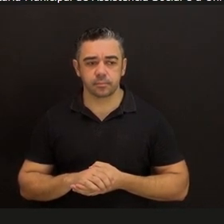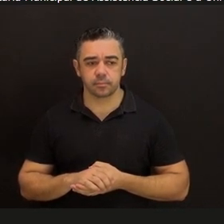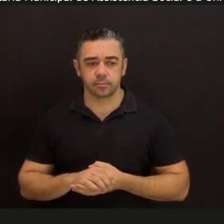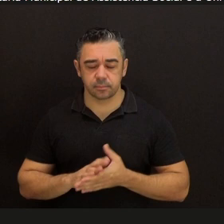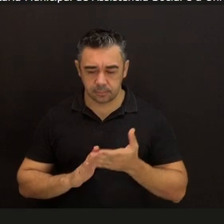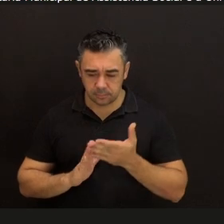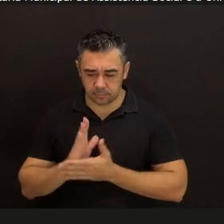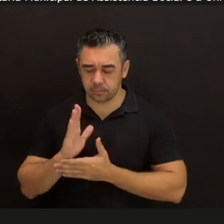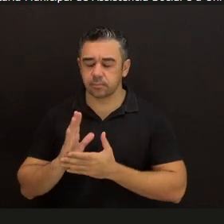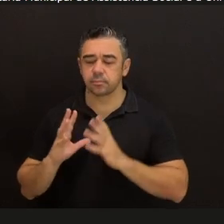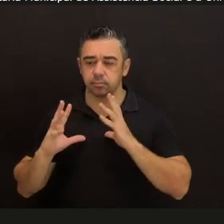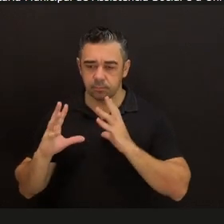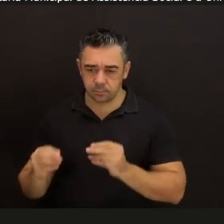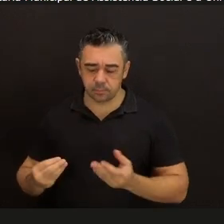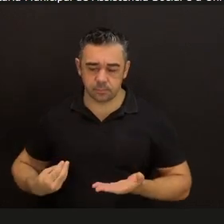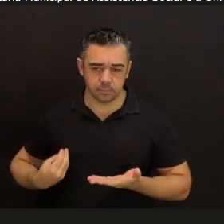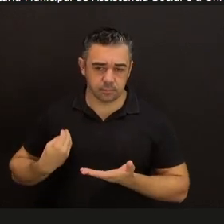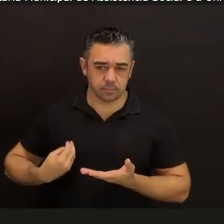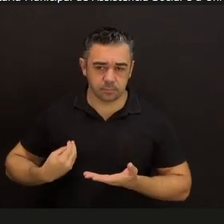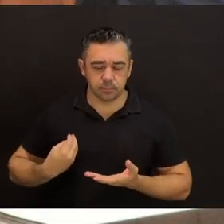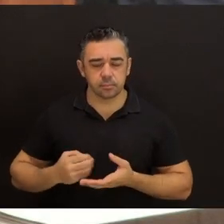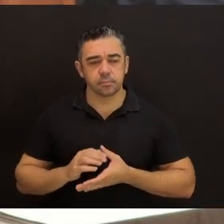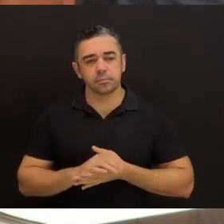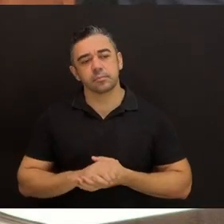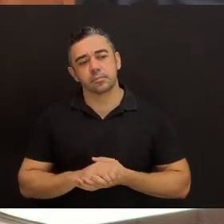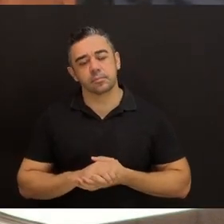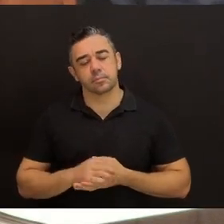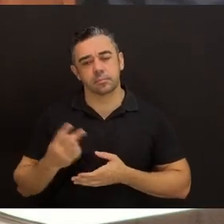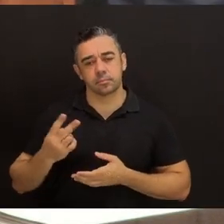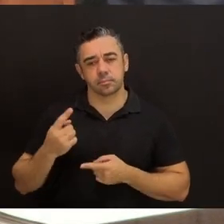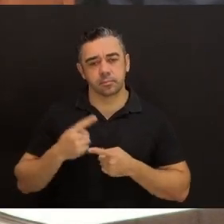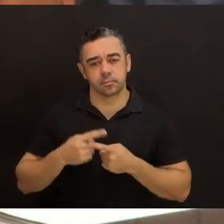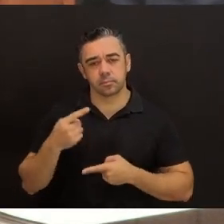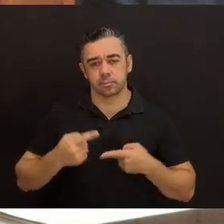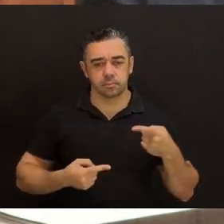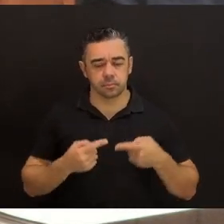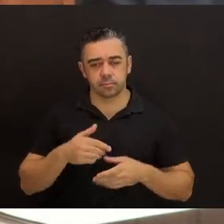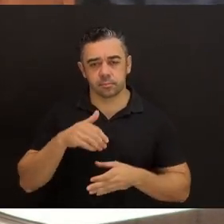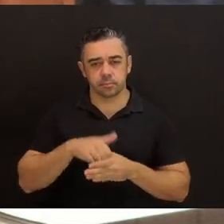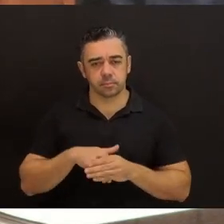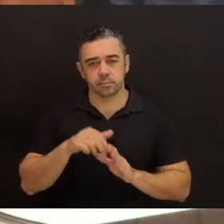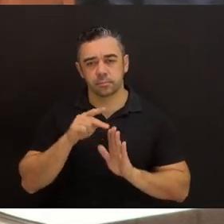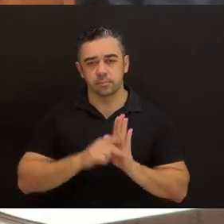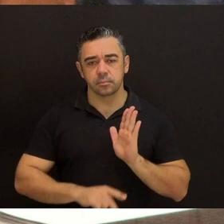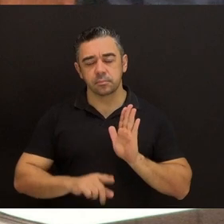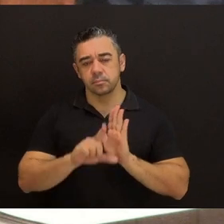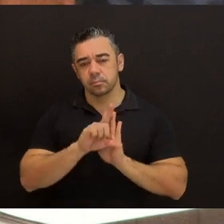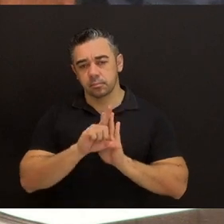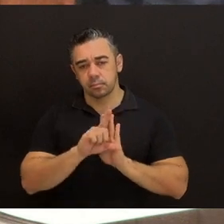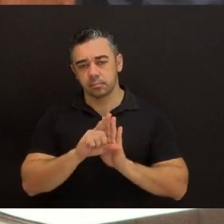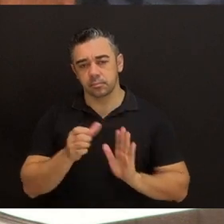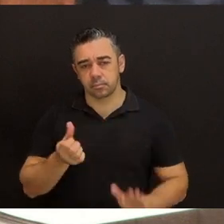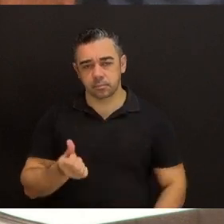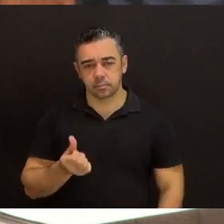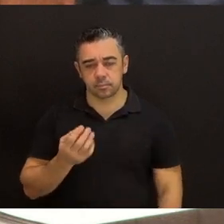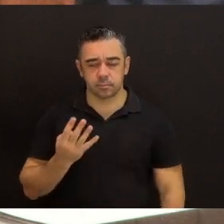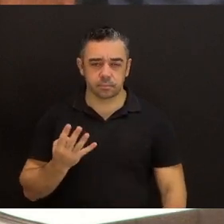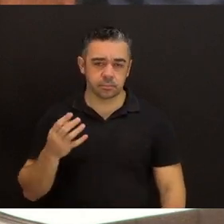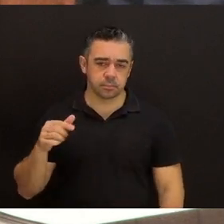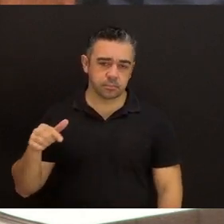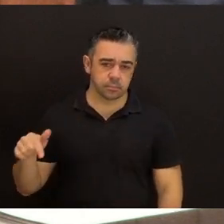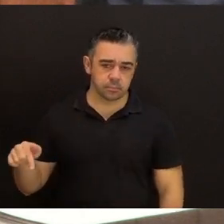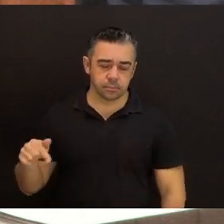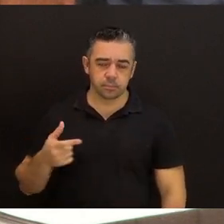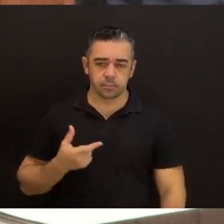aprovado pela unanimidade dos Presentes segundo turno de discussão e votação do projeto de lei número 647 de